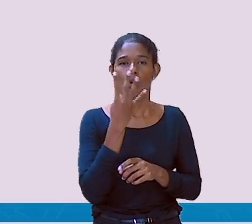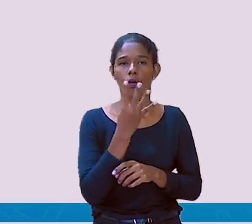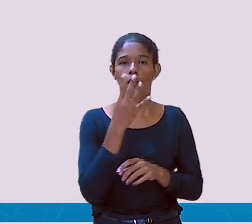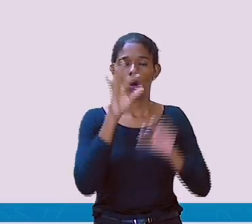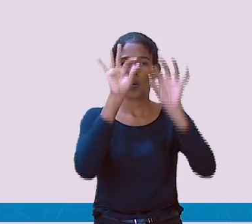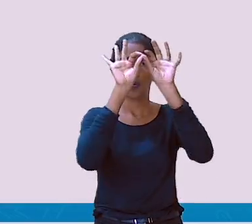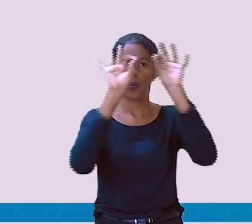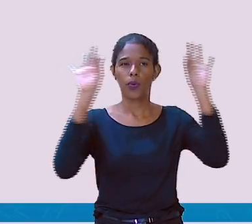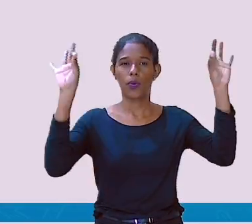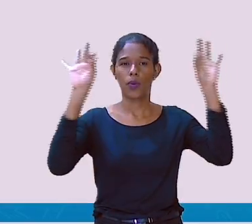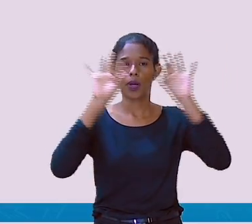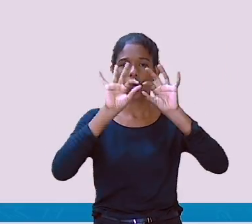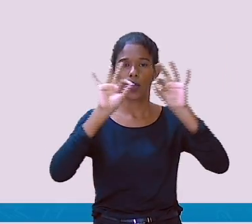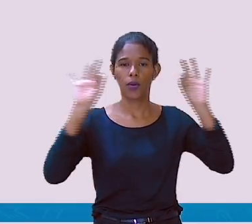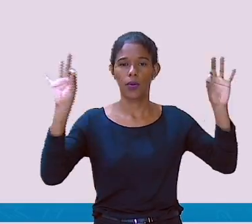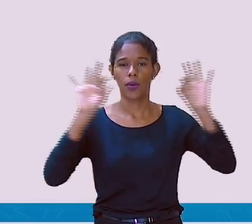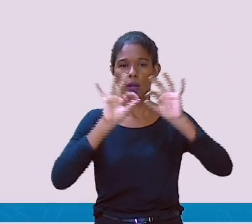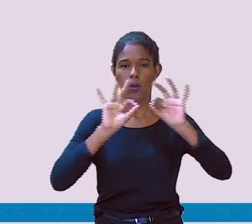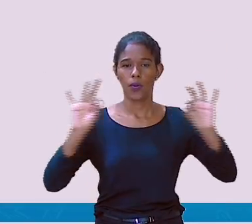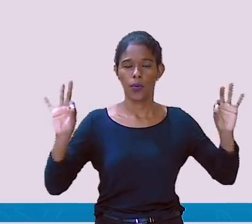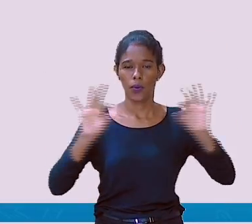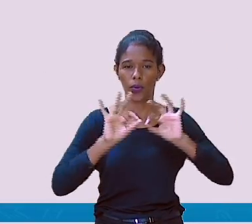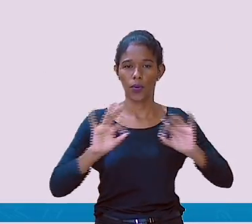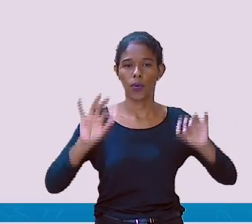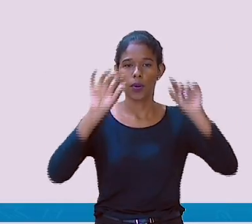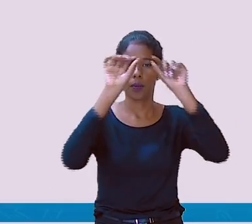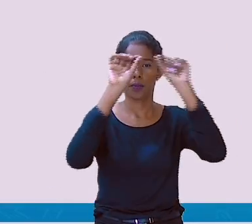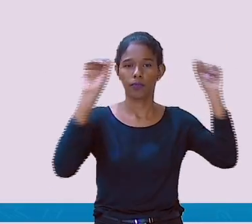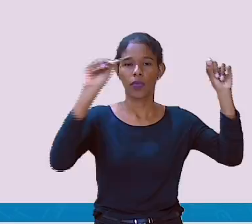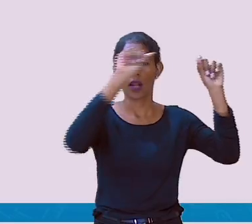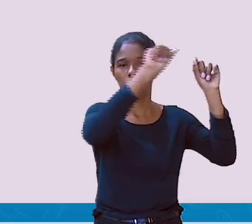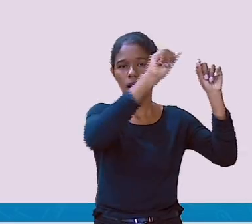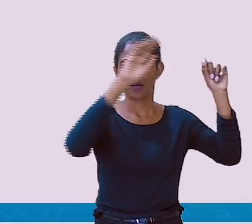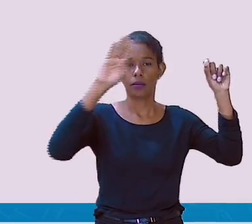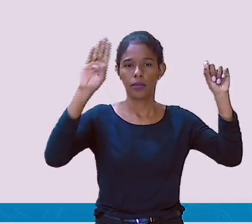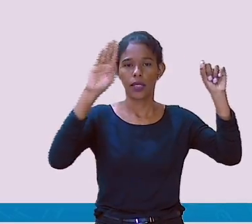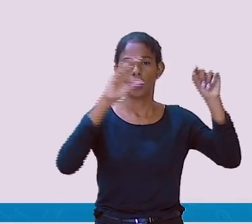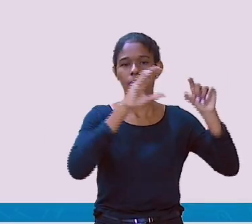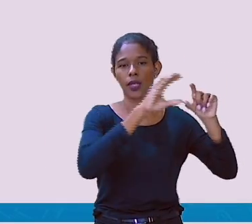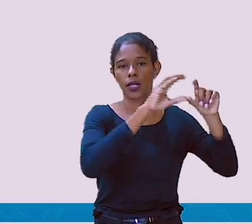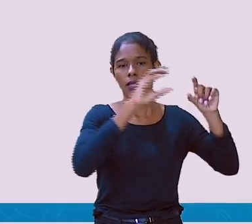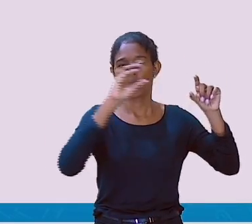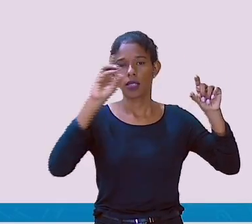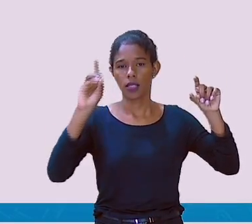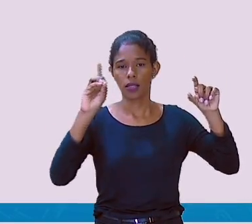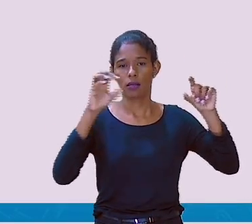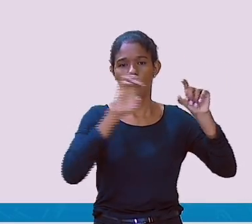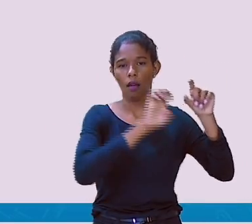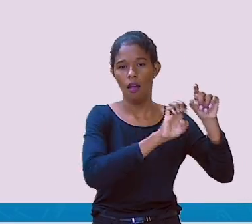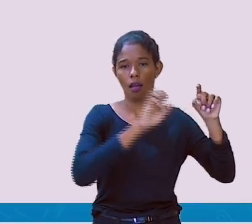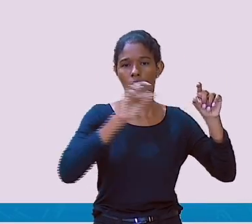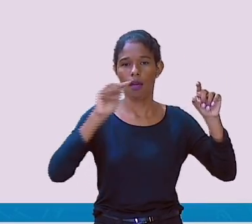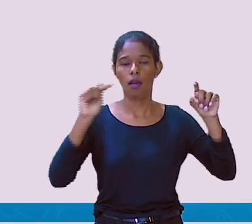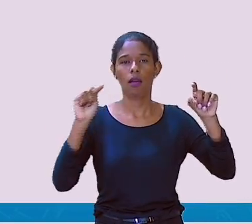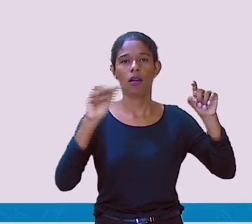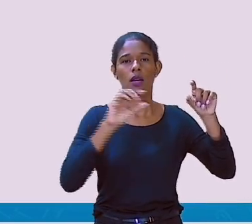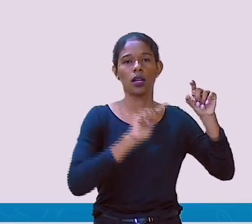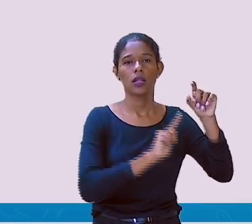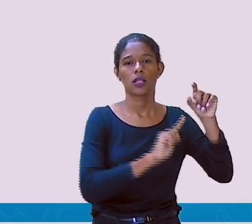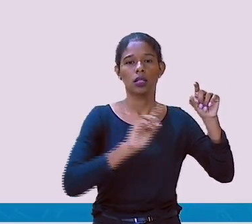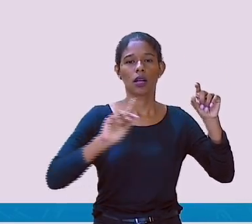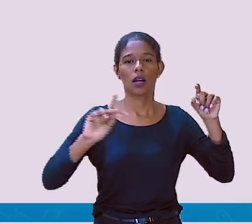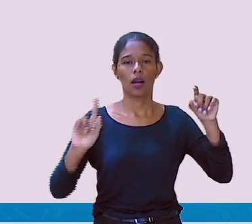CD, EF e GH são proporcionais nessa ordem.